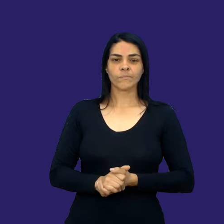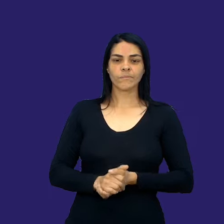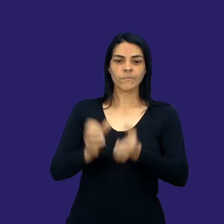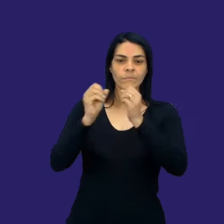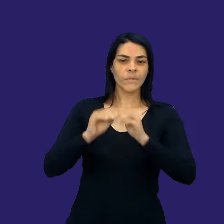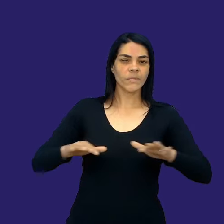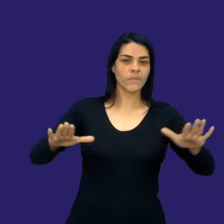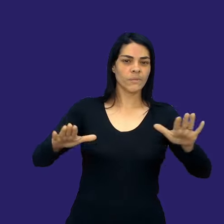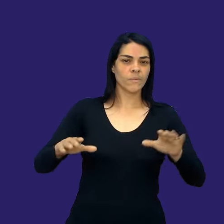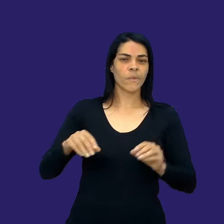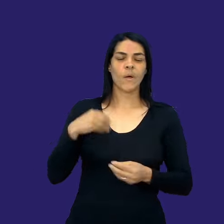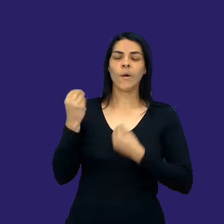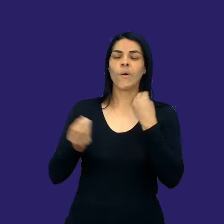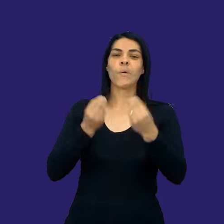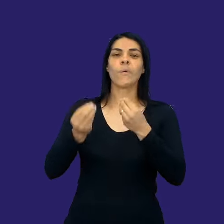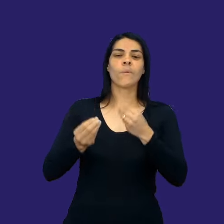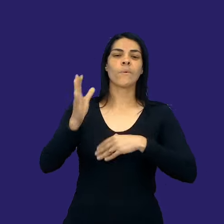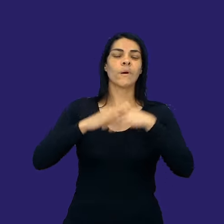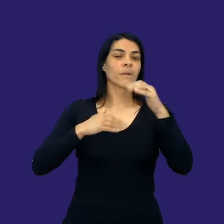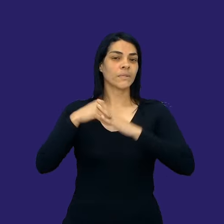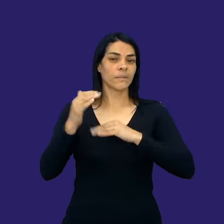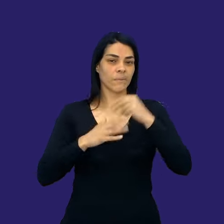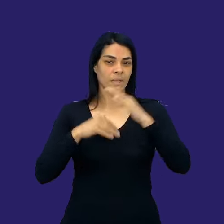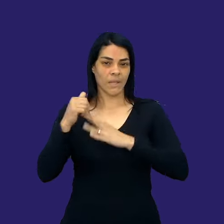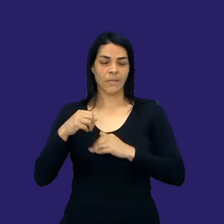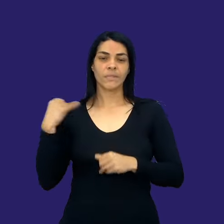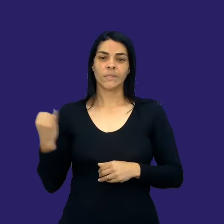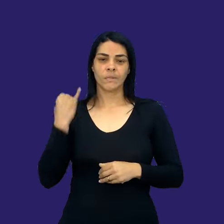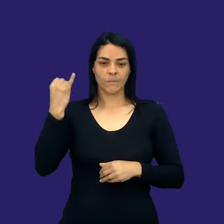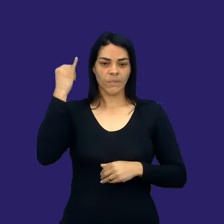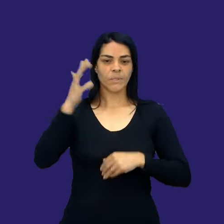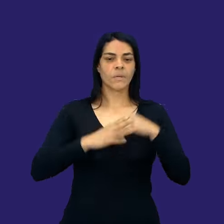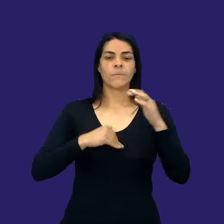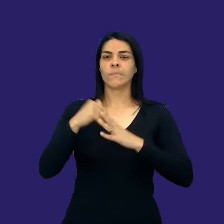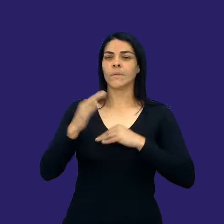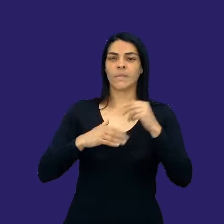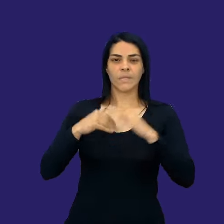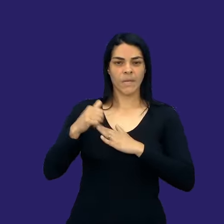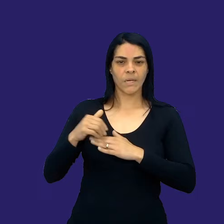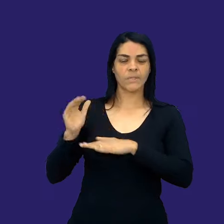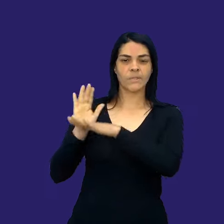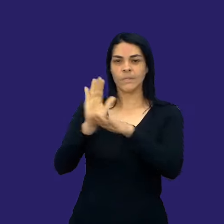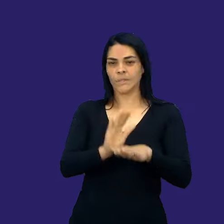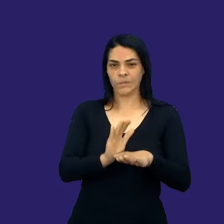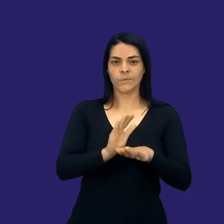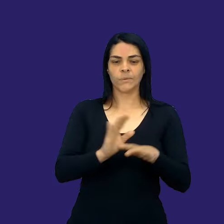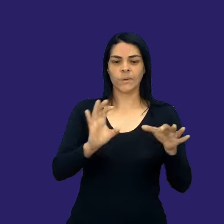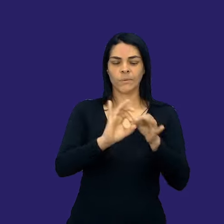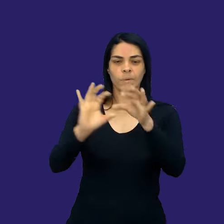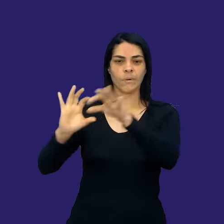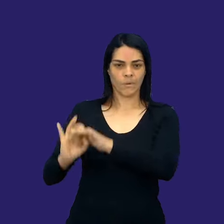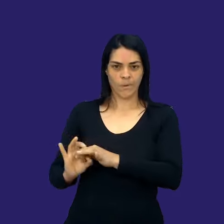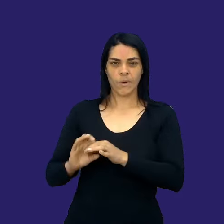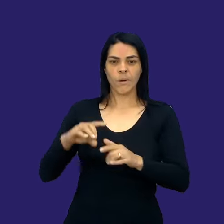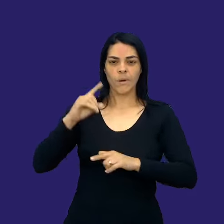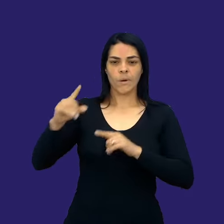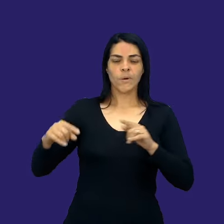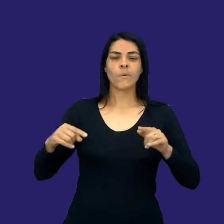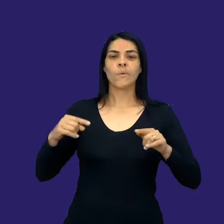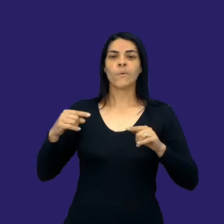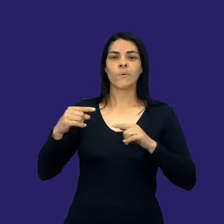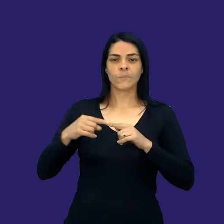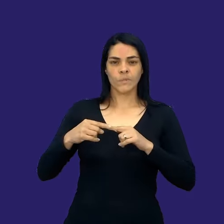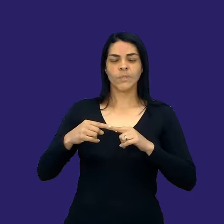que maneira as habilidades, tanto essenciais quanto as habilidades de suporte, se articulam com os objetos de conhecimento, com